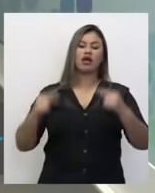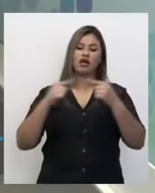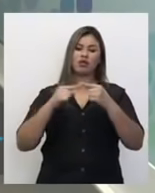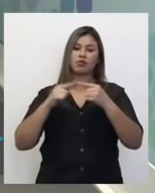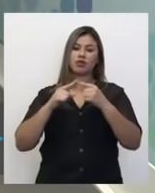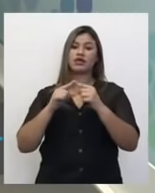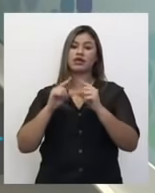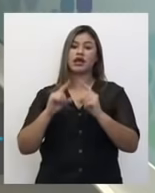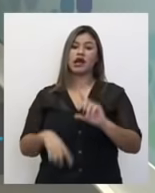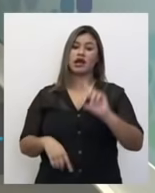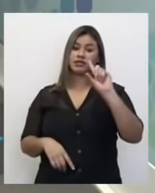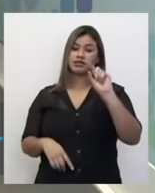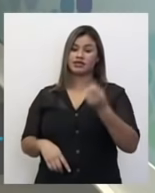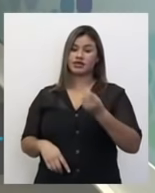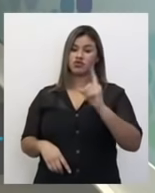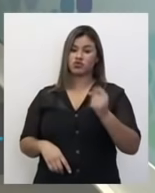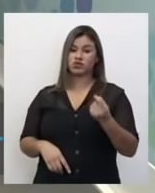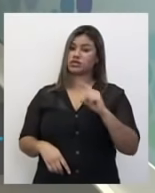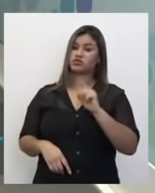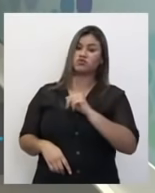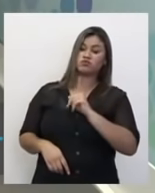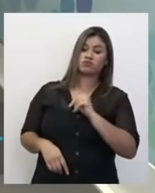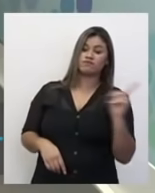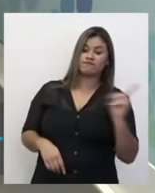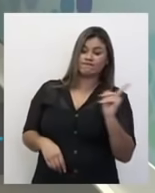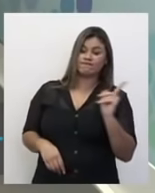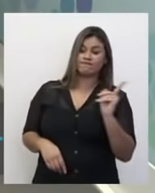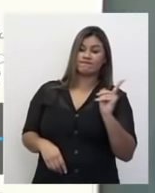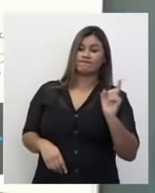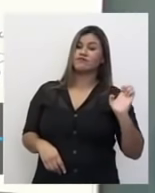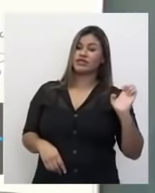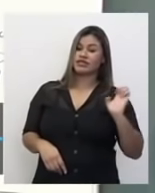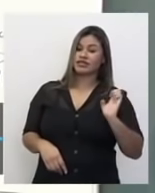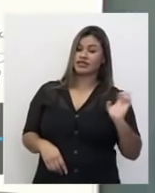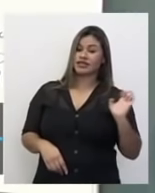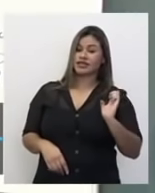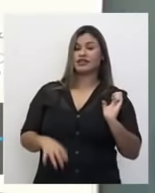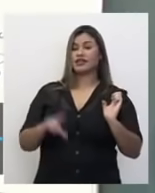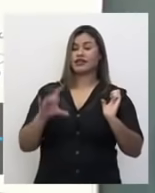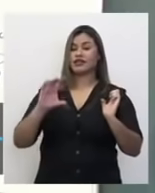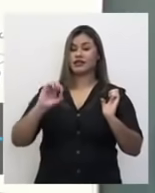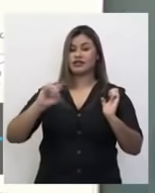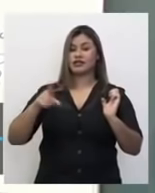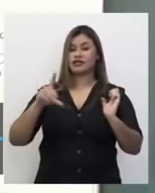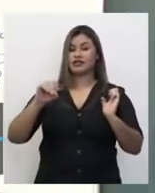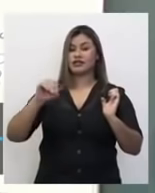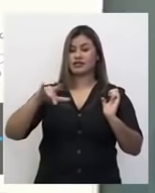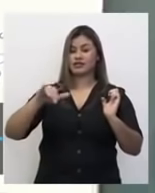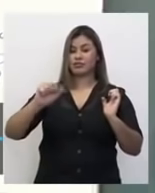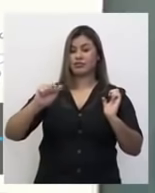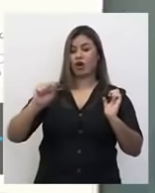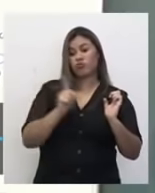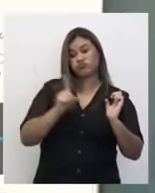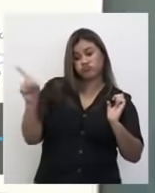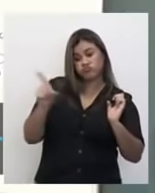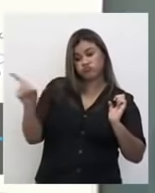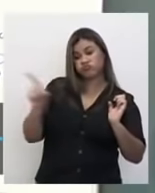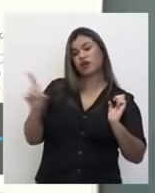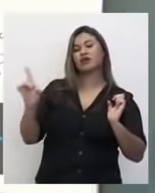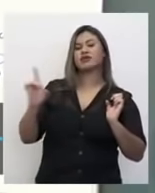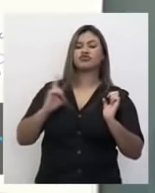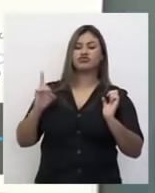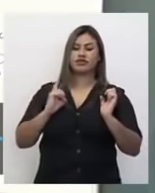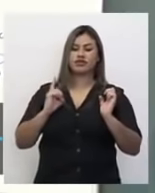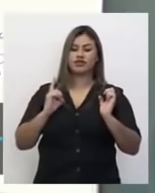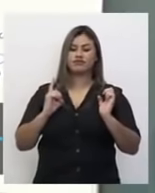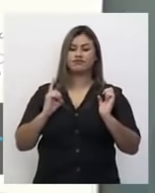indo para lados opostos, tá? É sempre lembrar disso, porque se você lê o a nomenclatura binária desse dessa maneira, você vai